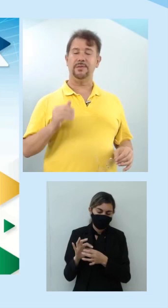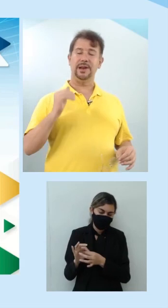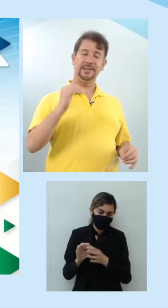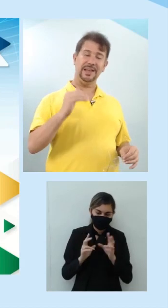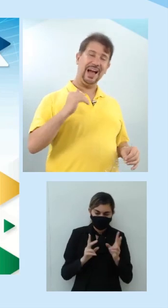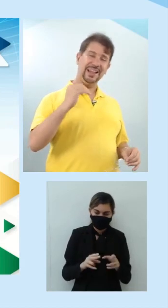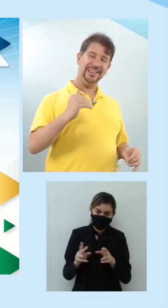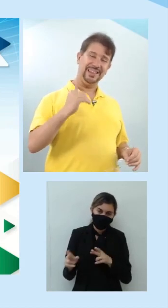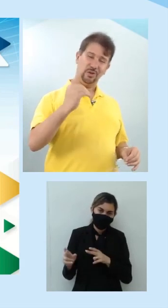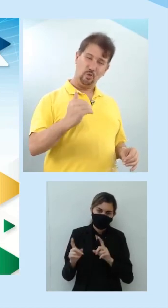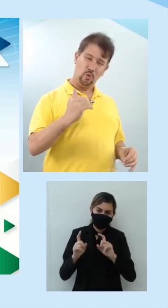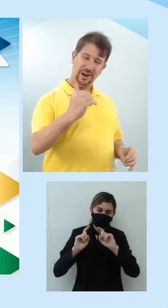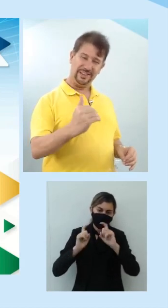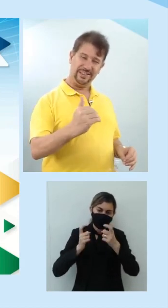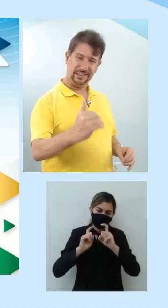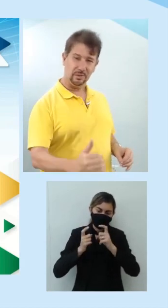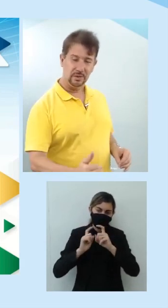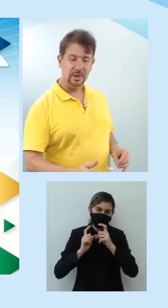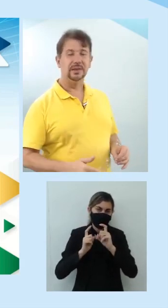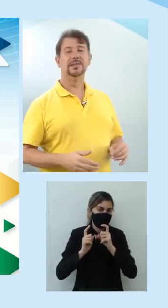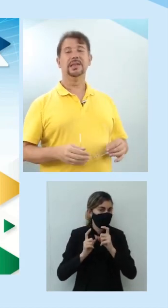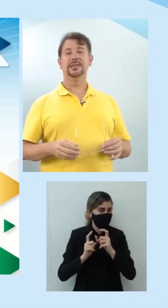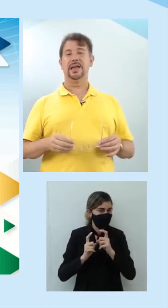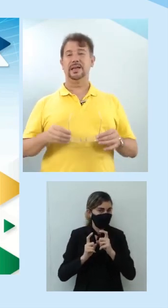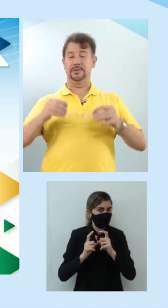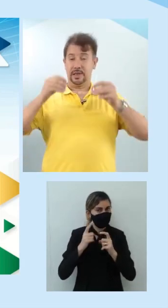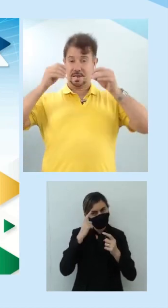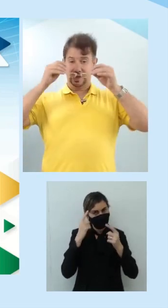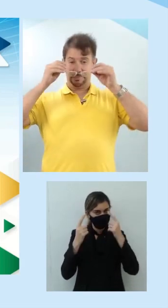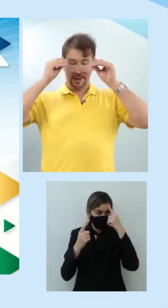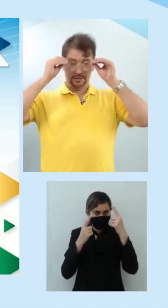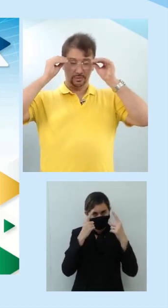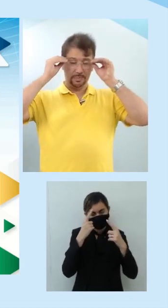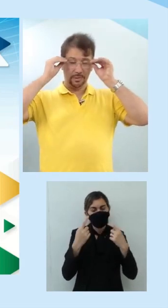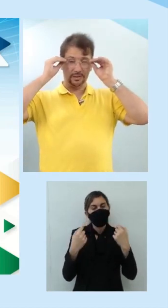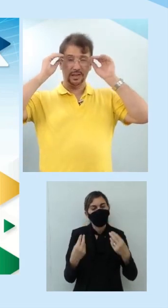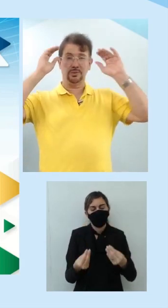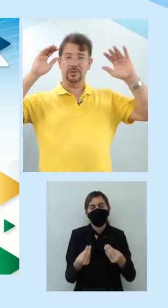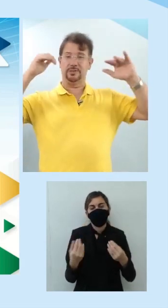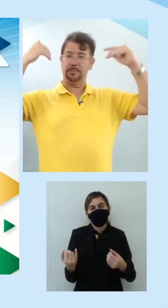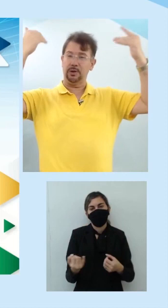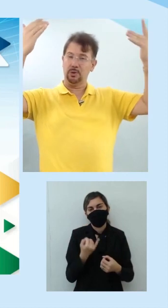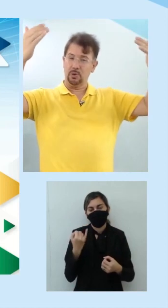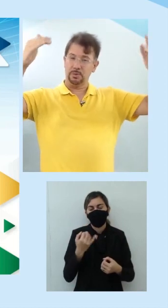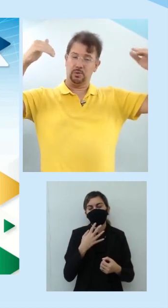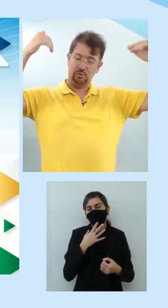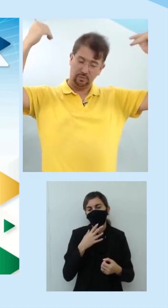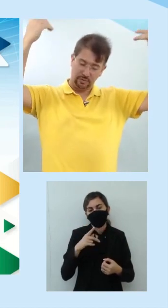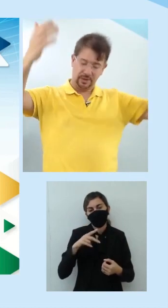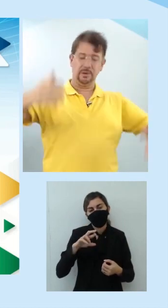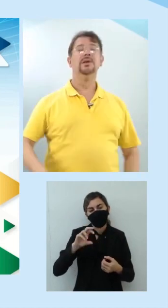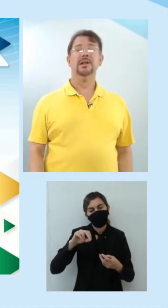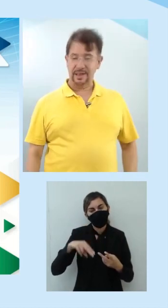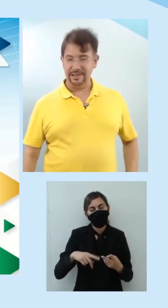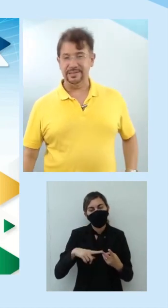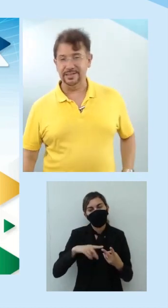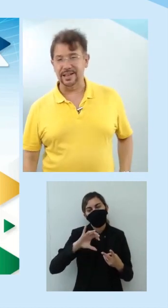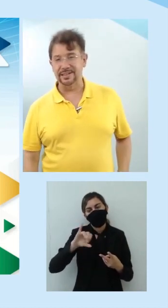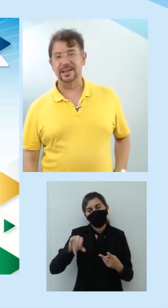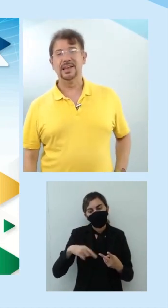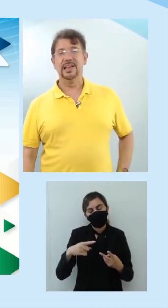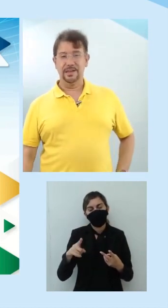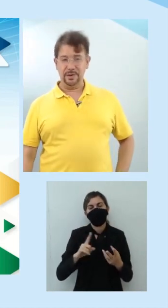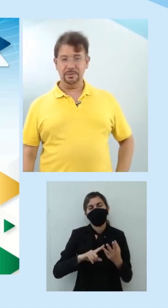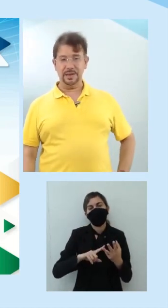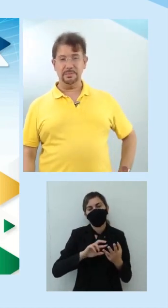sequencial é falar de articulação de ideias. E para isso é importante conhecer pronome, conjunção,